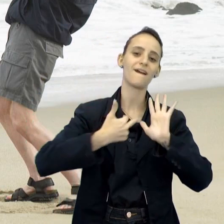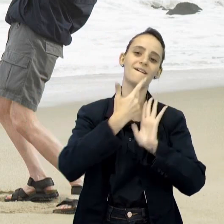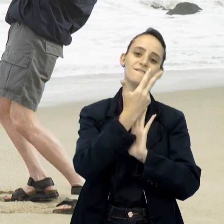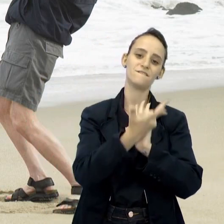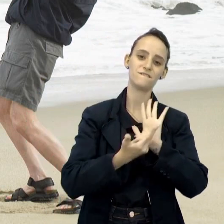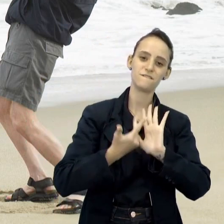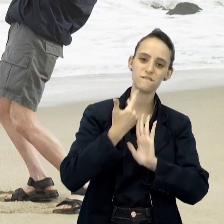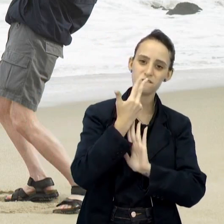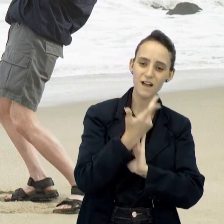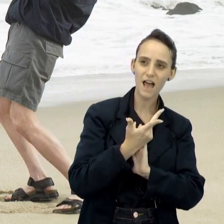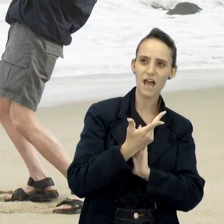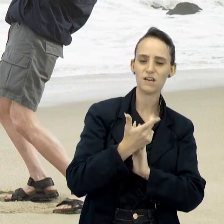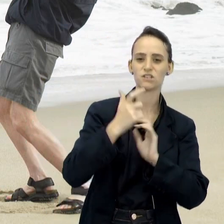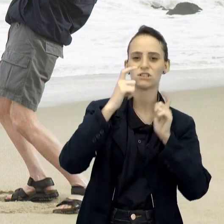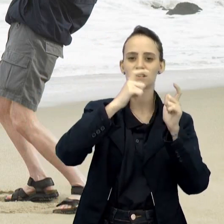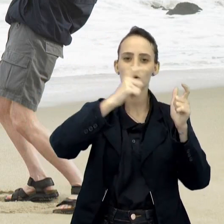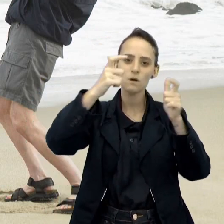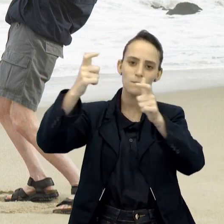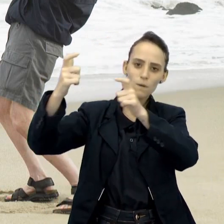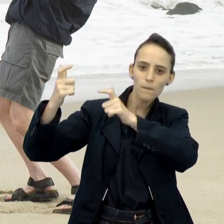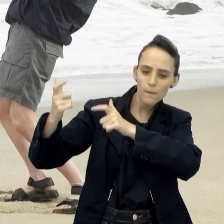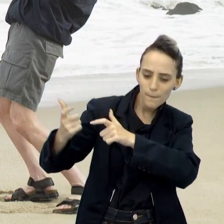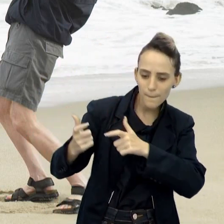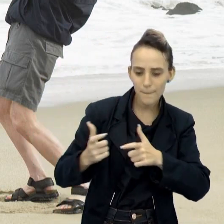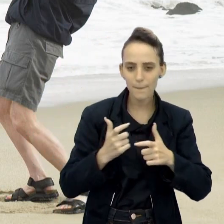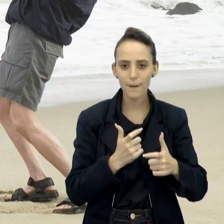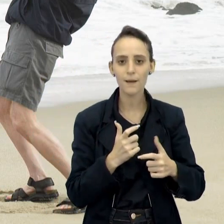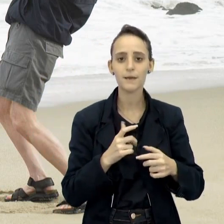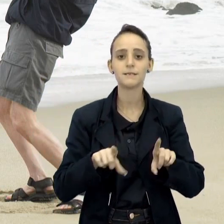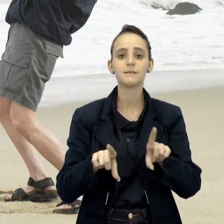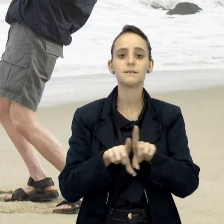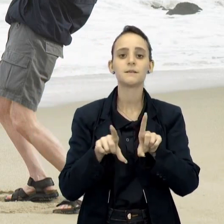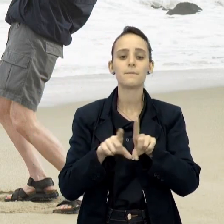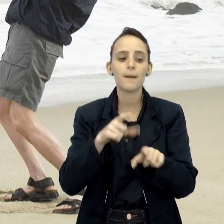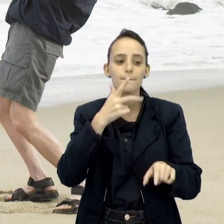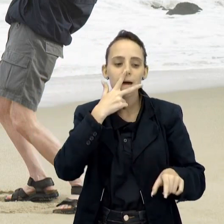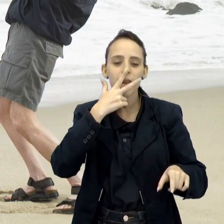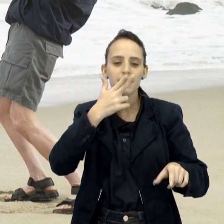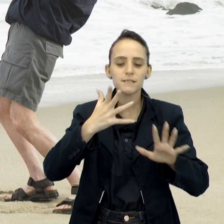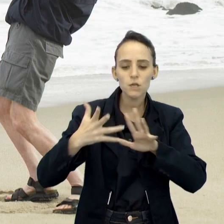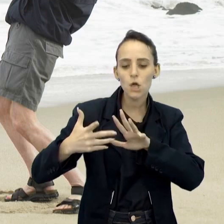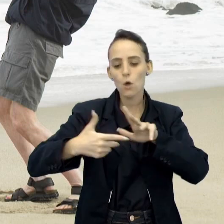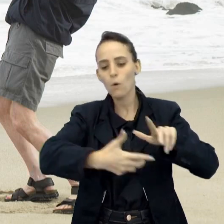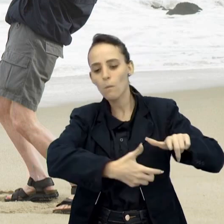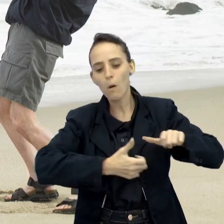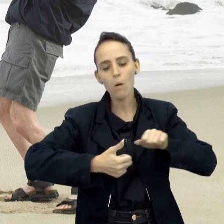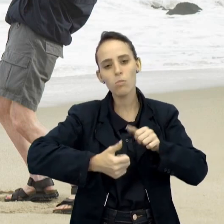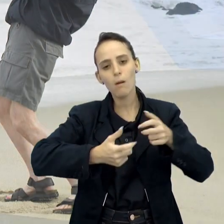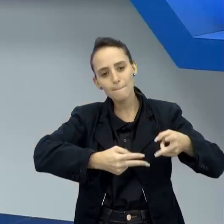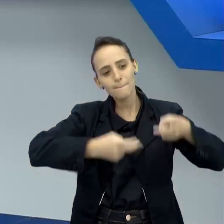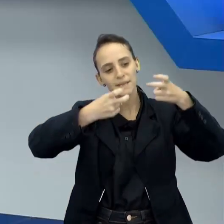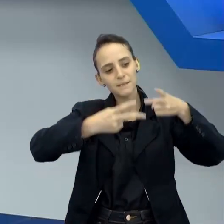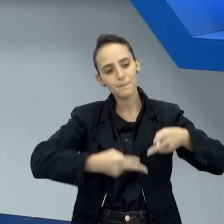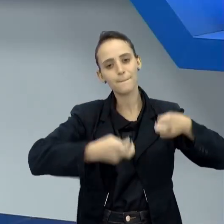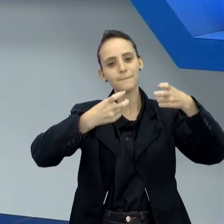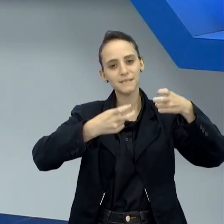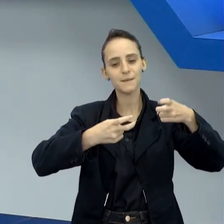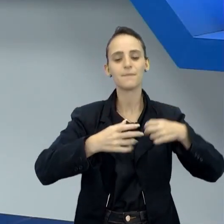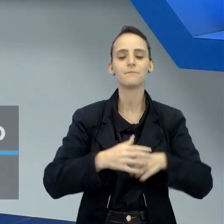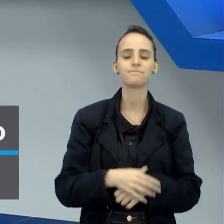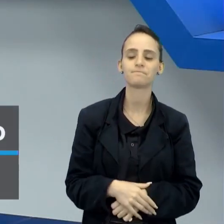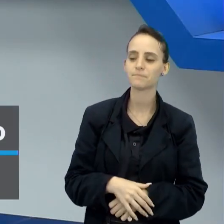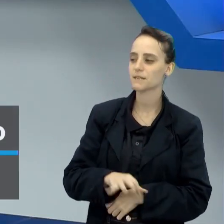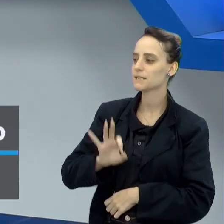cultura nativa e alargando nossa percepção de mundo. Então, esse é um ponto de partida